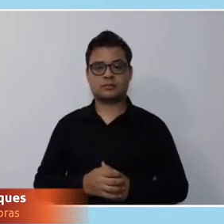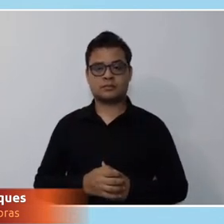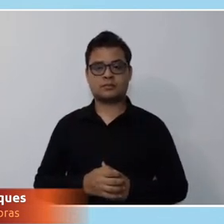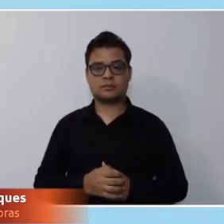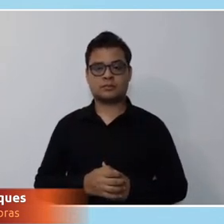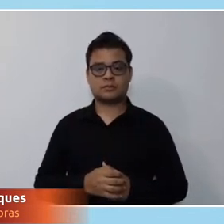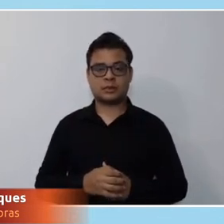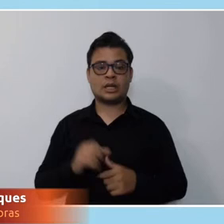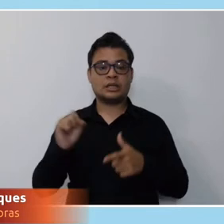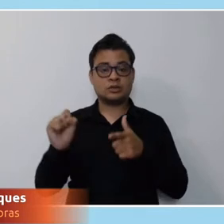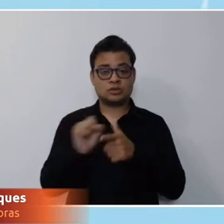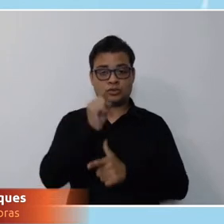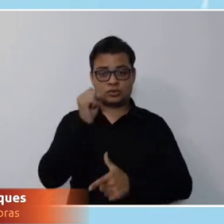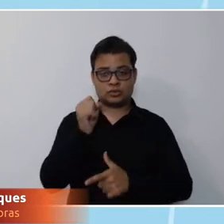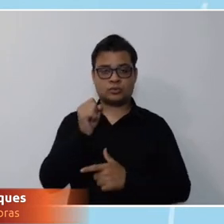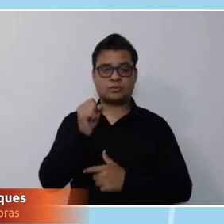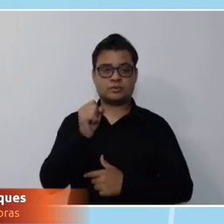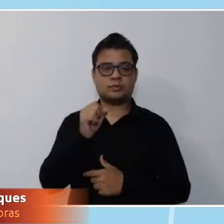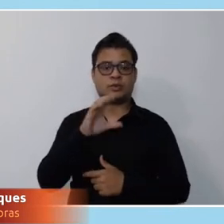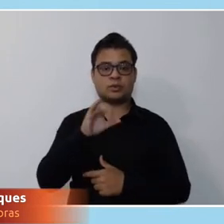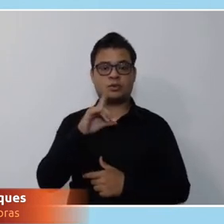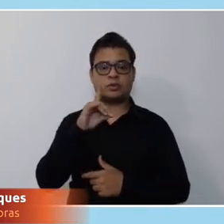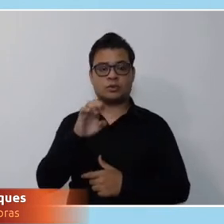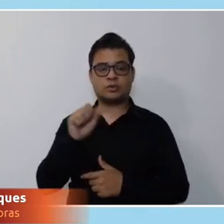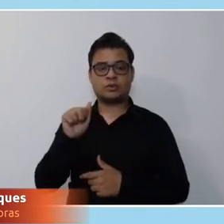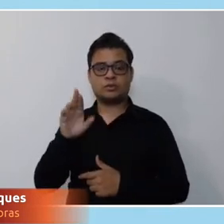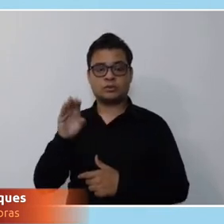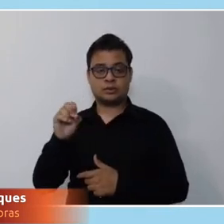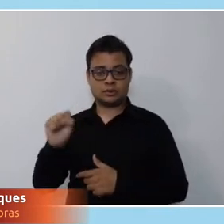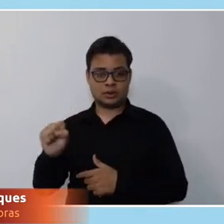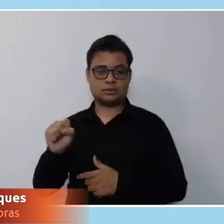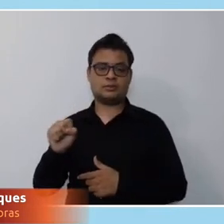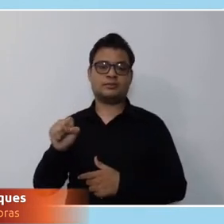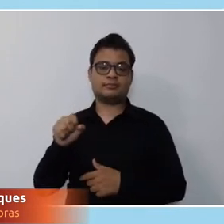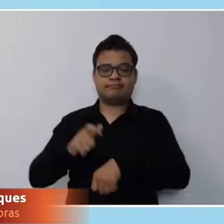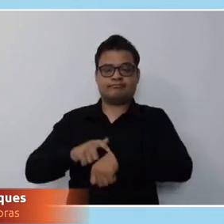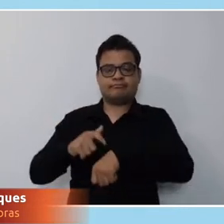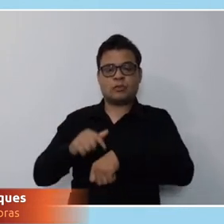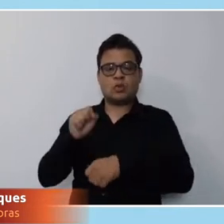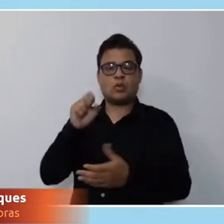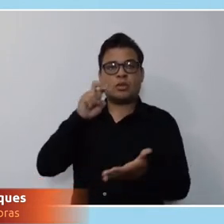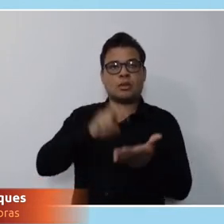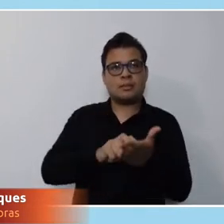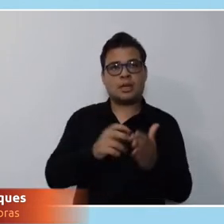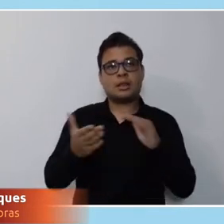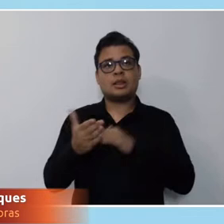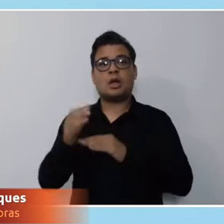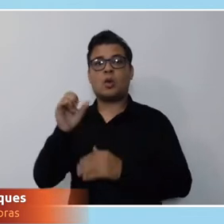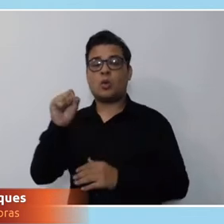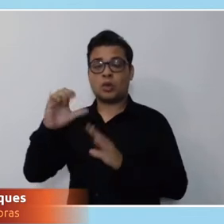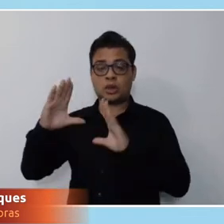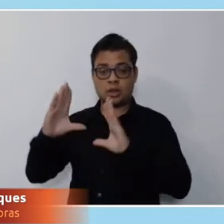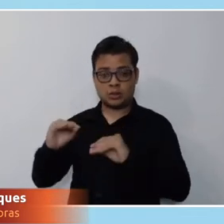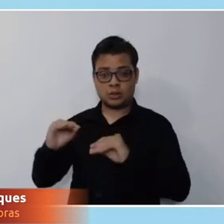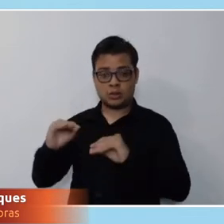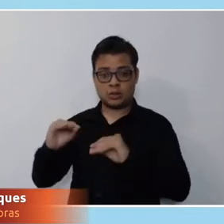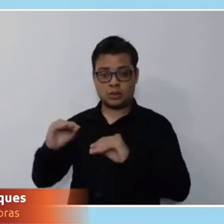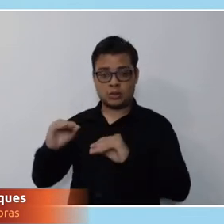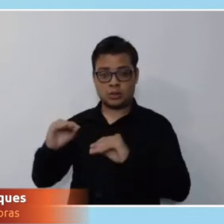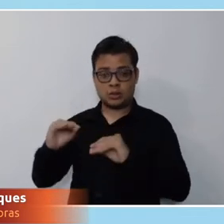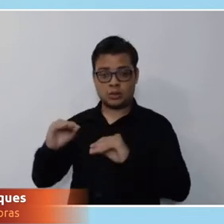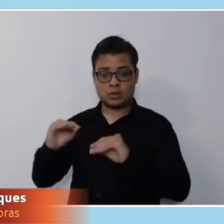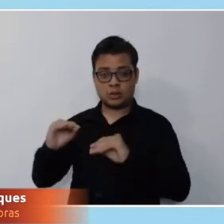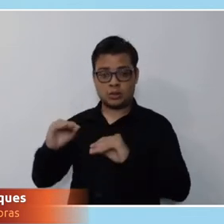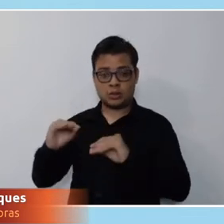manhã e as 8 horas da noite. O ingressado deve levar RG, cópia